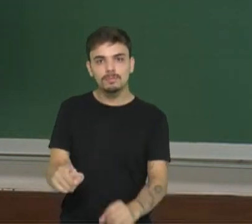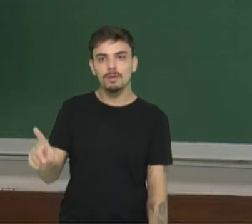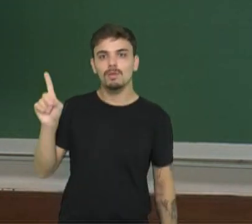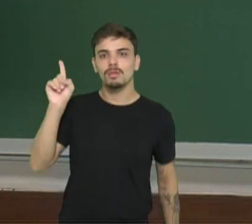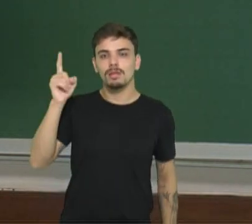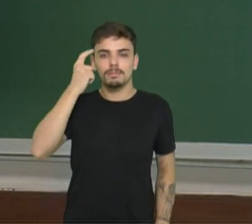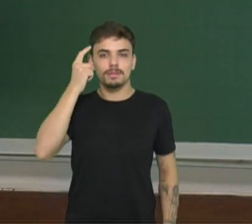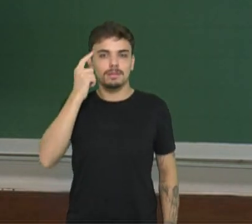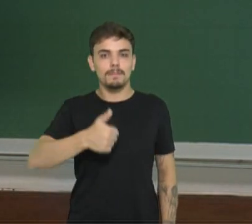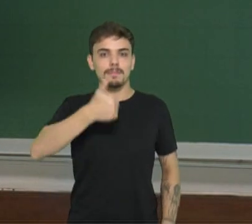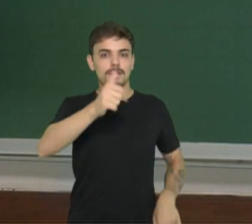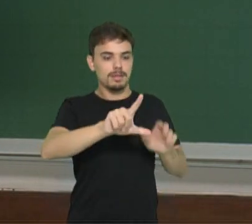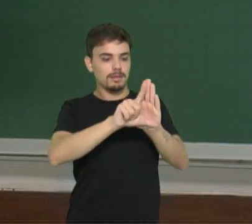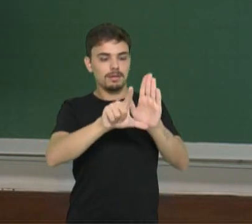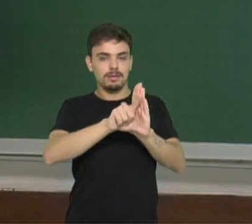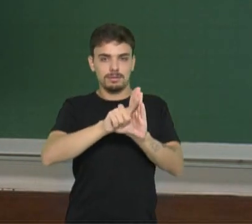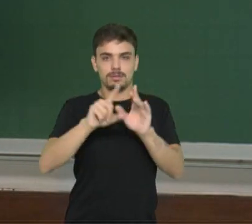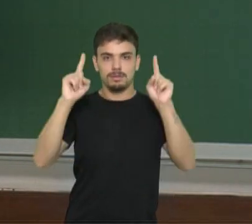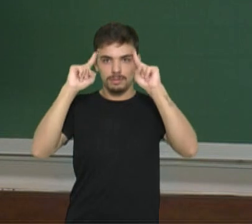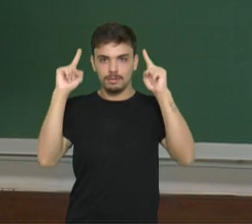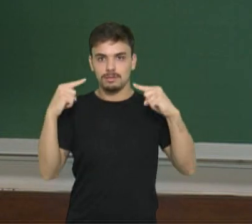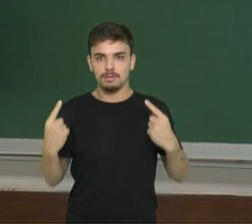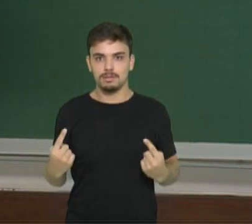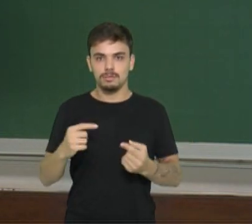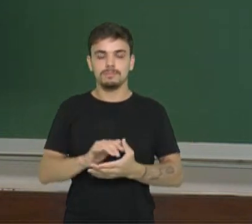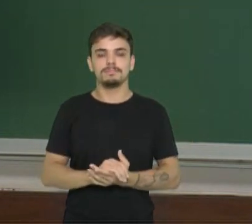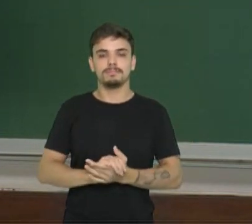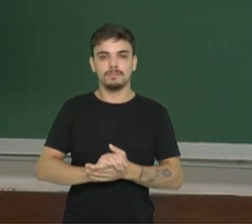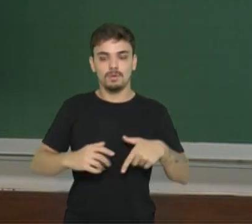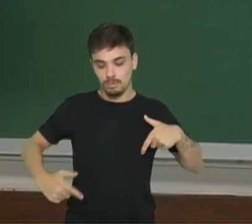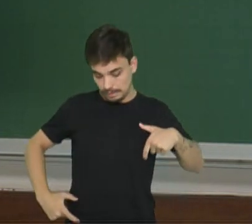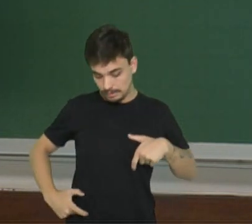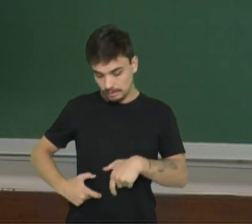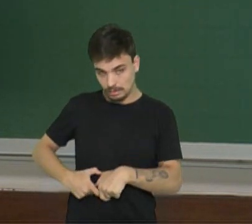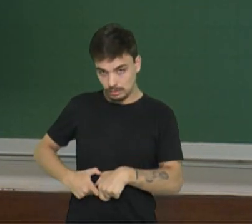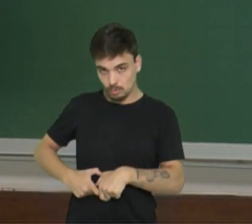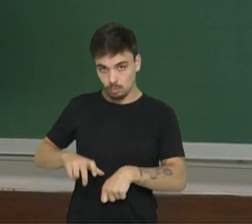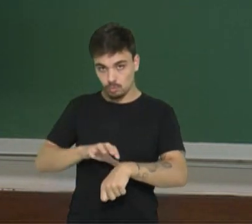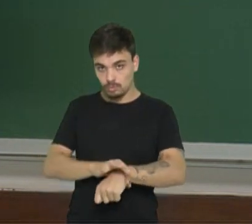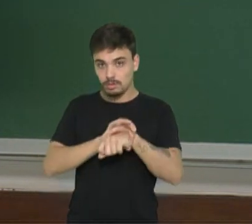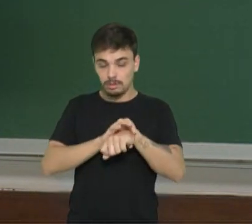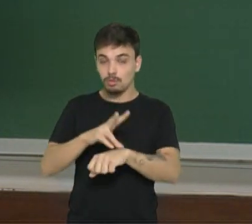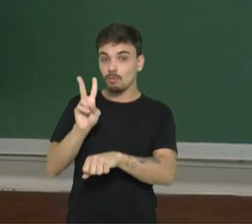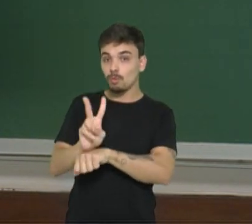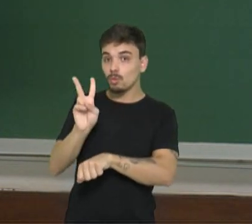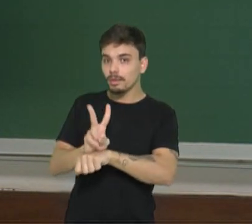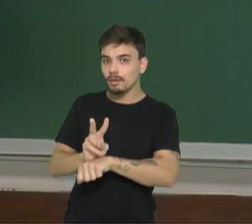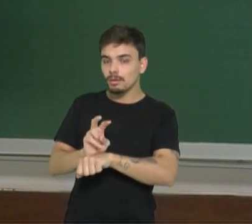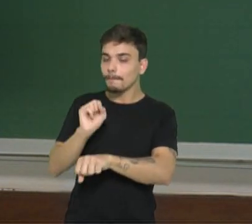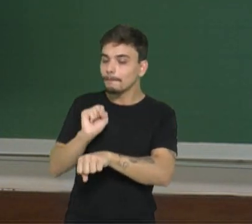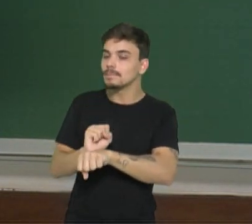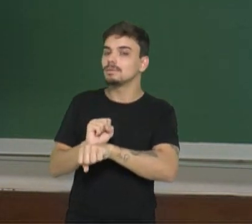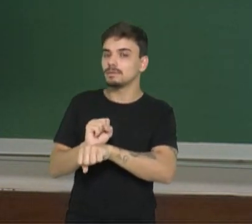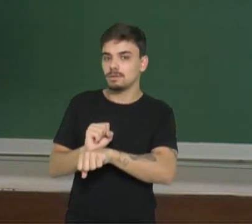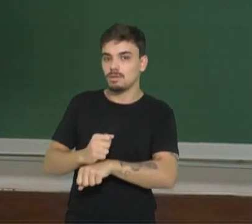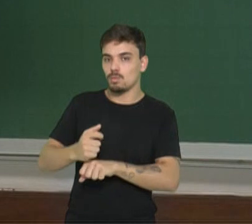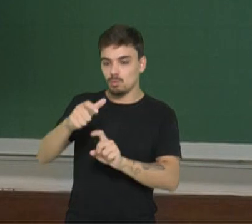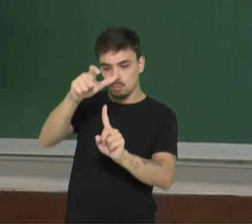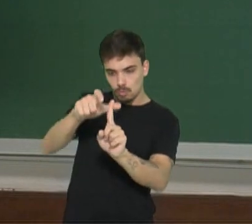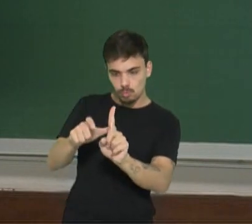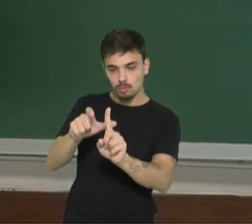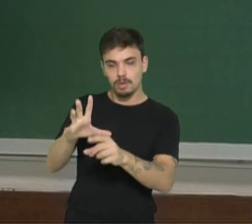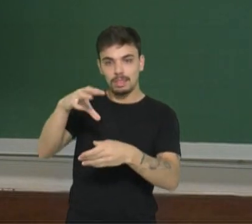na primeira lei de Newton. O cinto, ele vai impedir que o corpo, né, que aquela pessoa no interior do